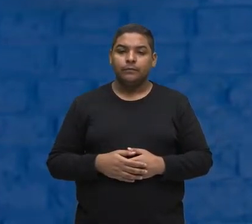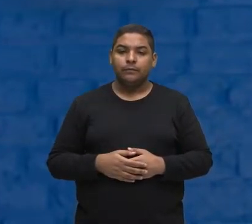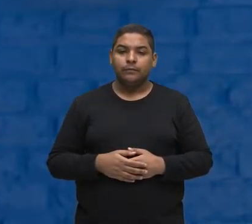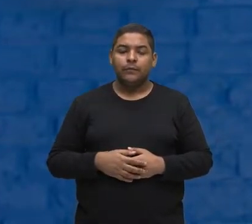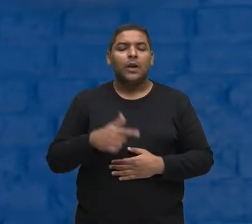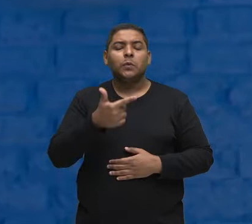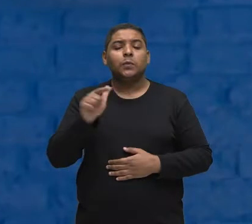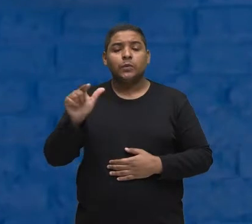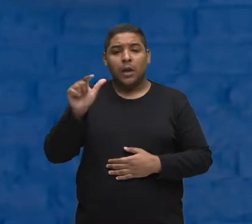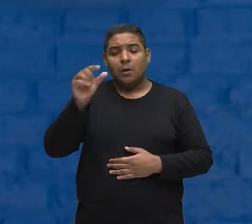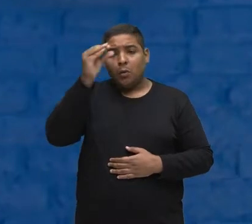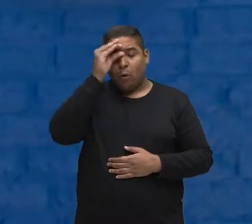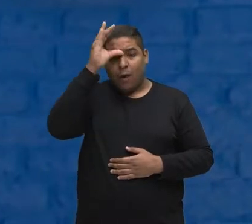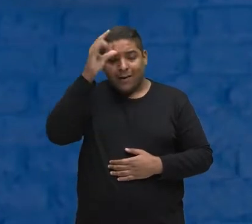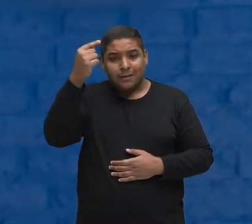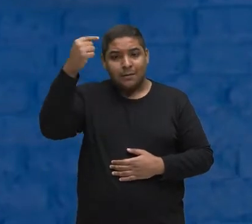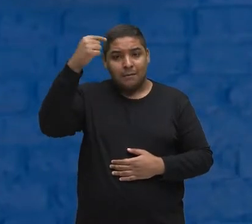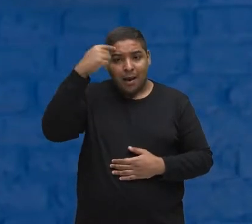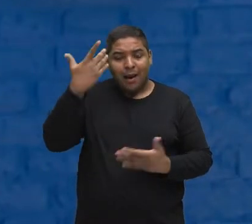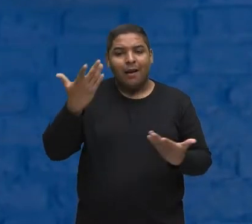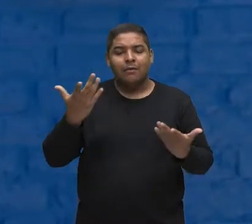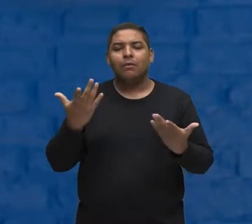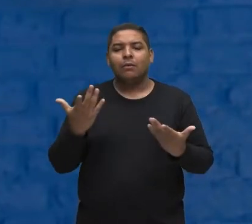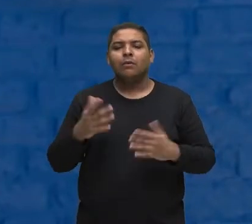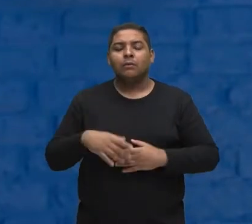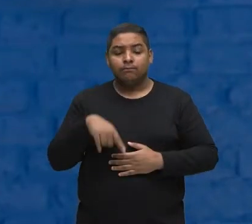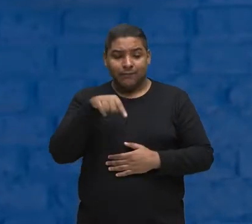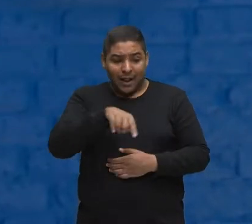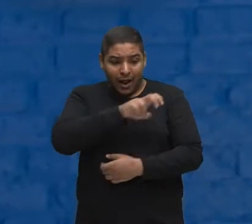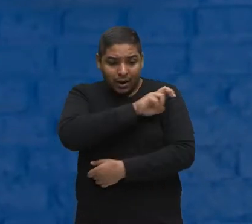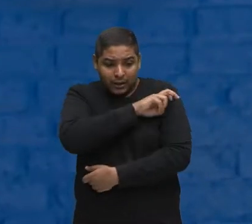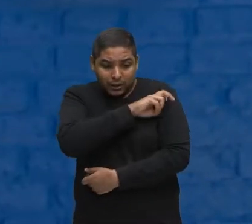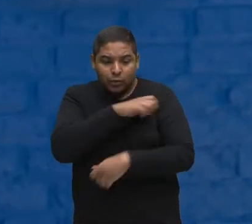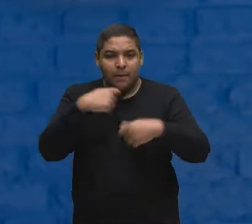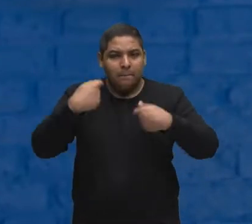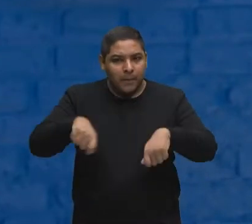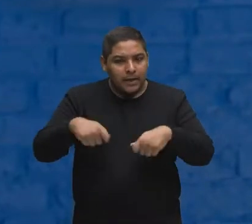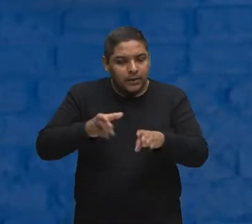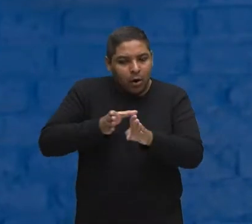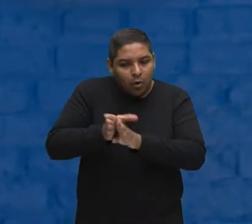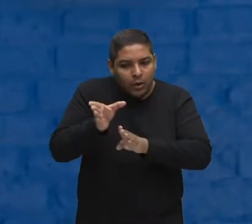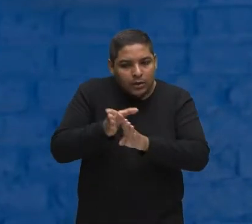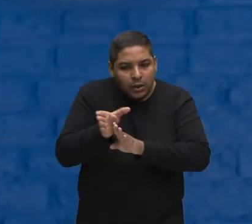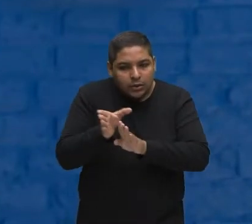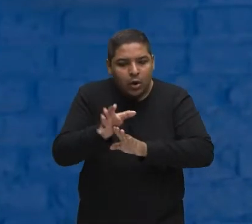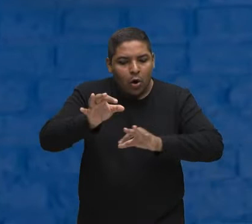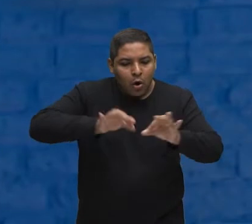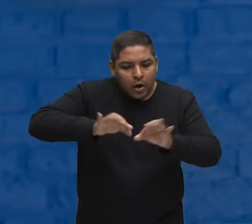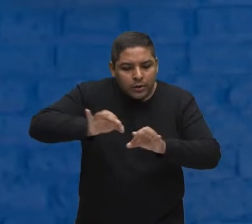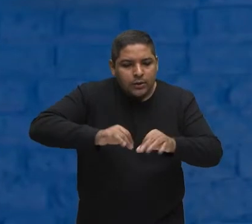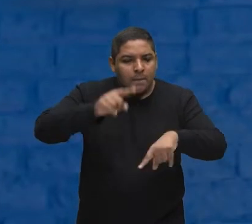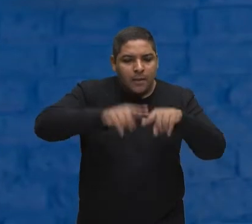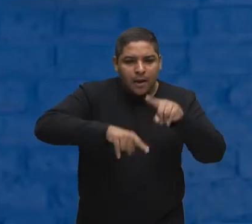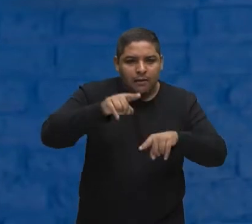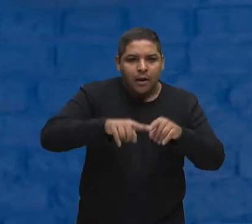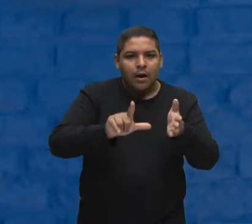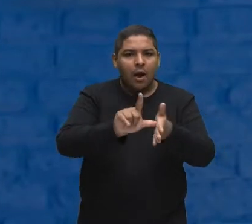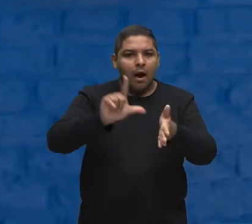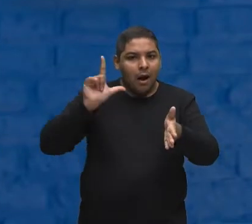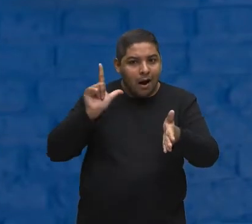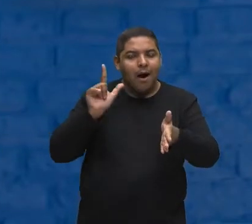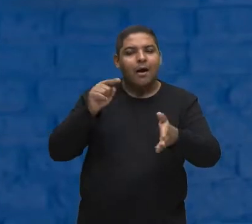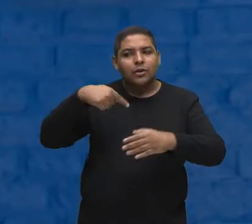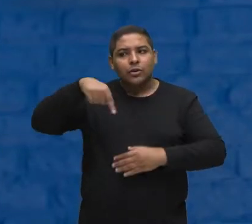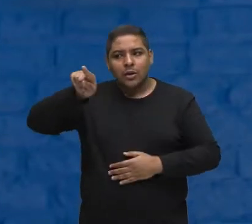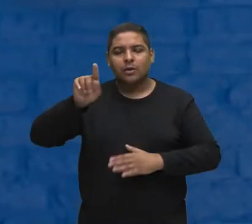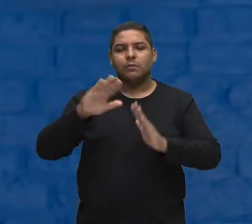esse conhecimento de aquela criança, mesmo no 5º ano, ela precisa organizar o material antes de ir para a